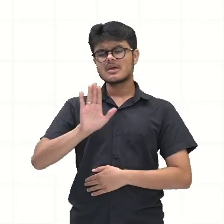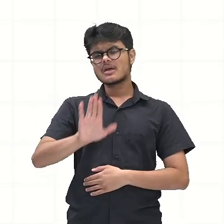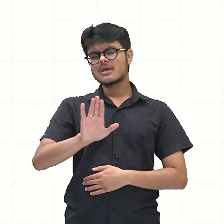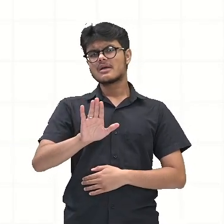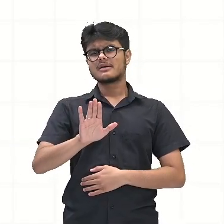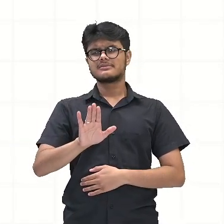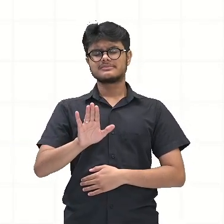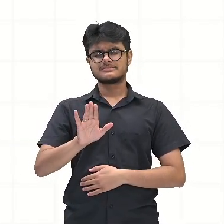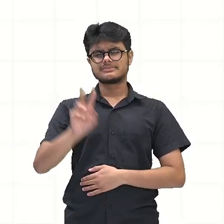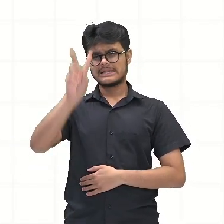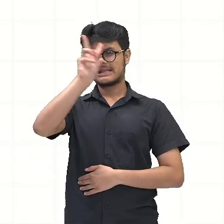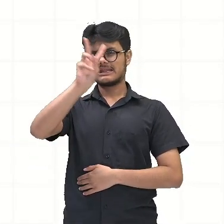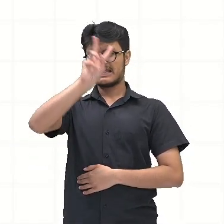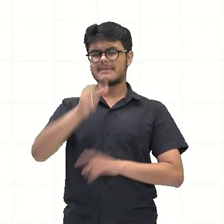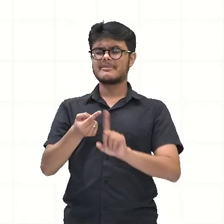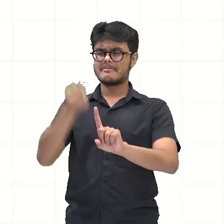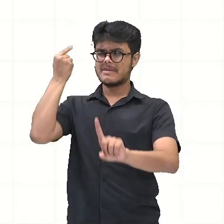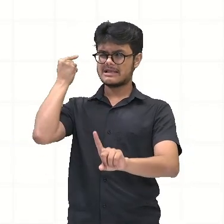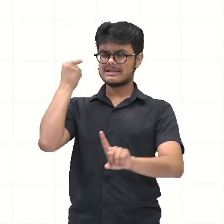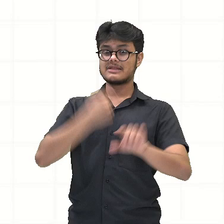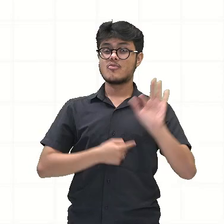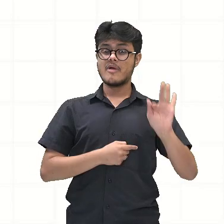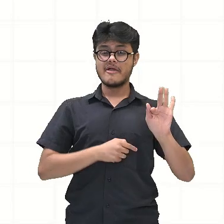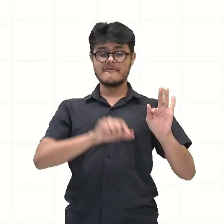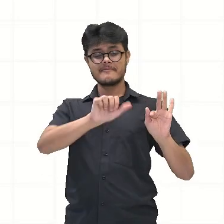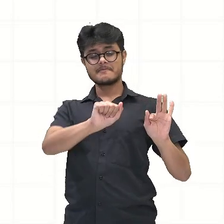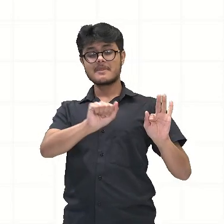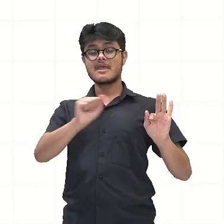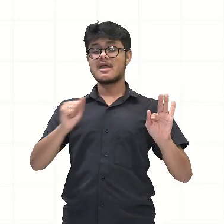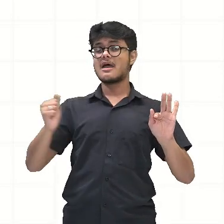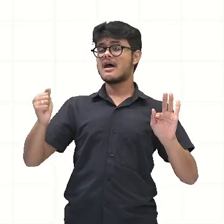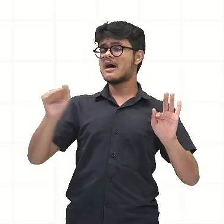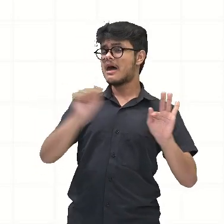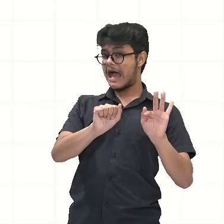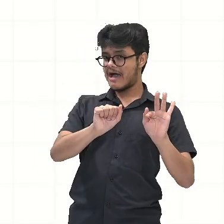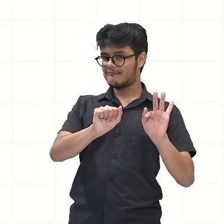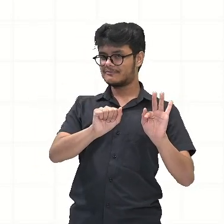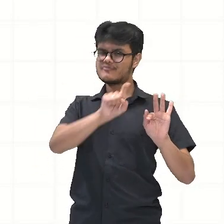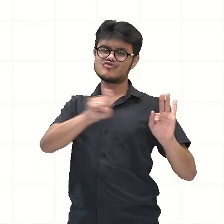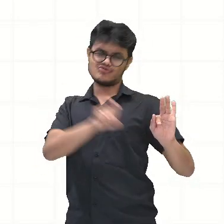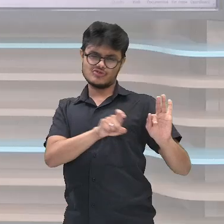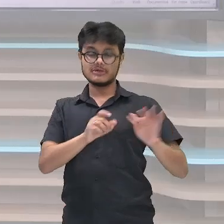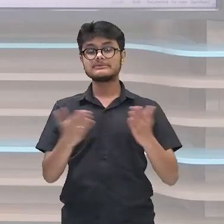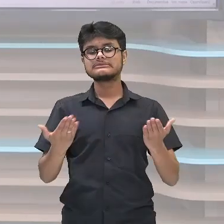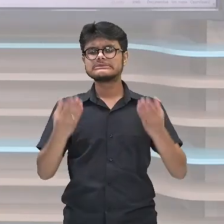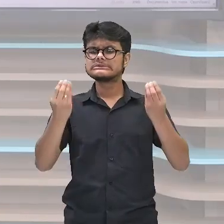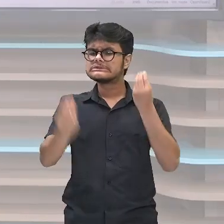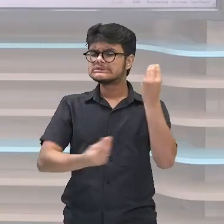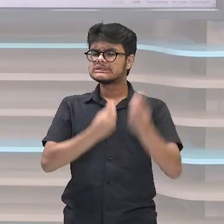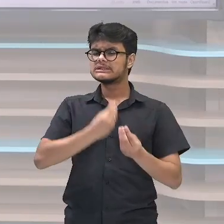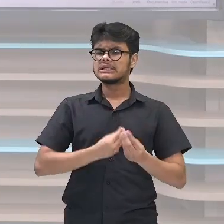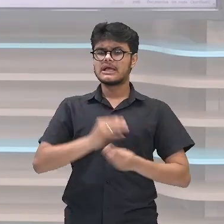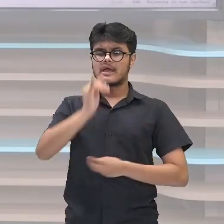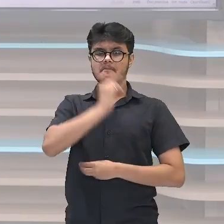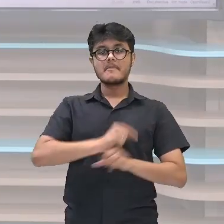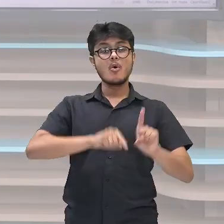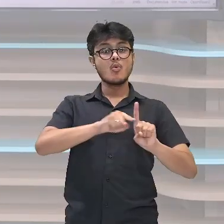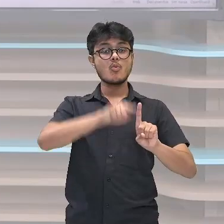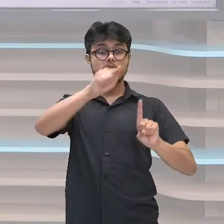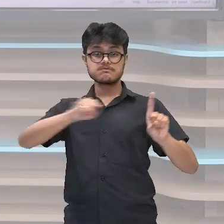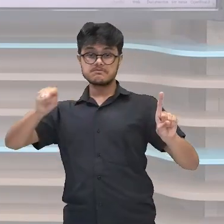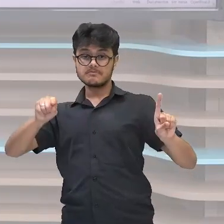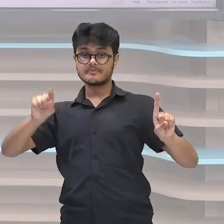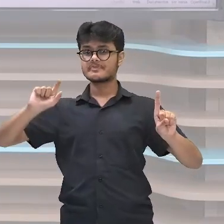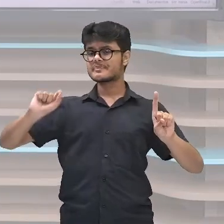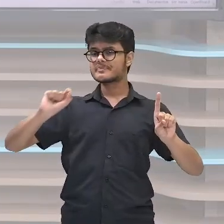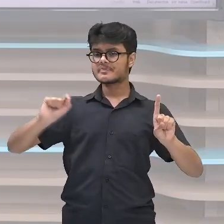na equação do primeiro grau? Na função do primeiro grau, o que acontecia? O gráfico da função